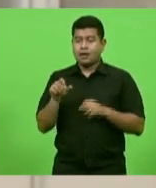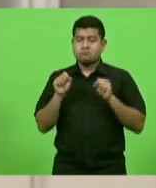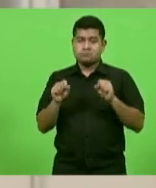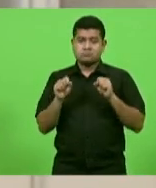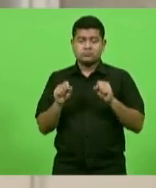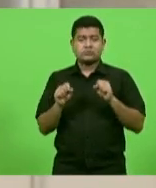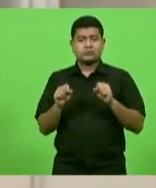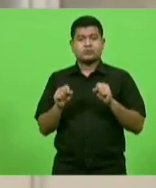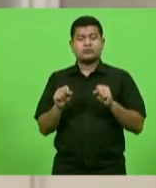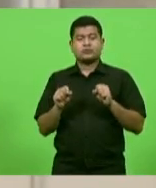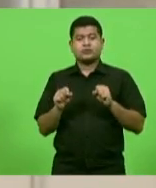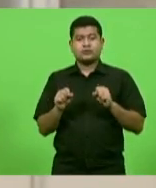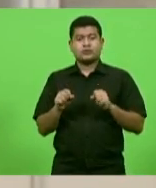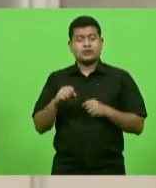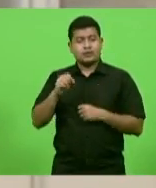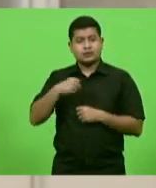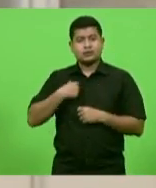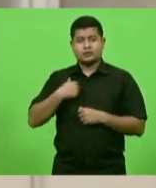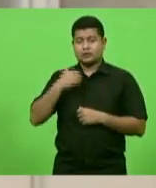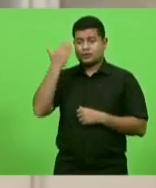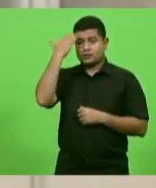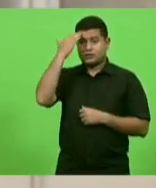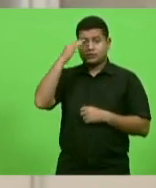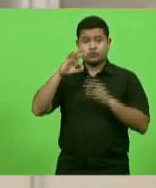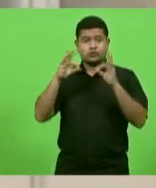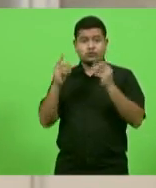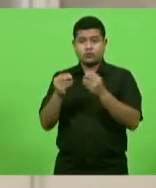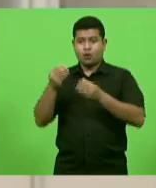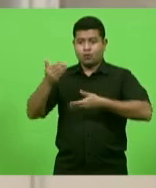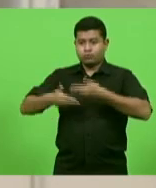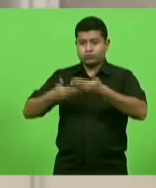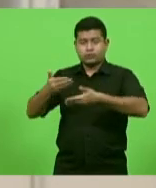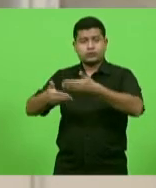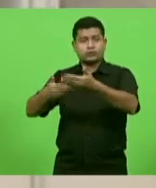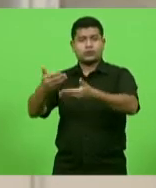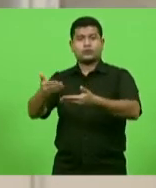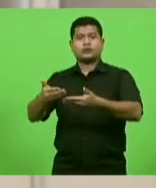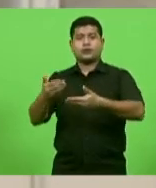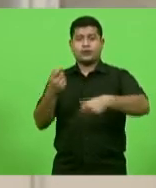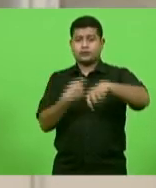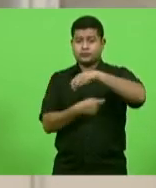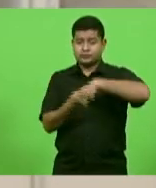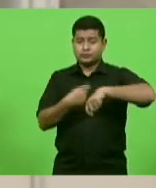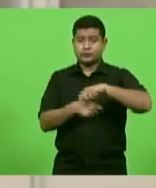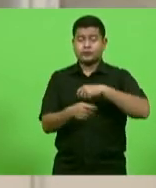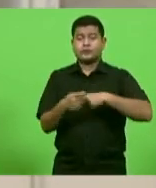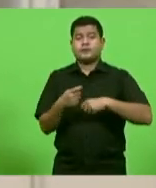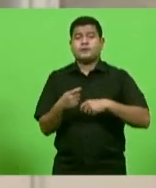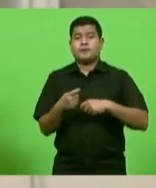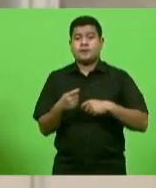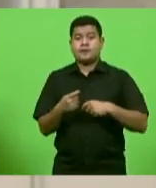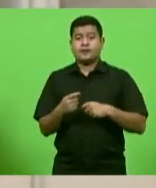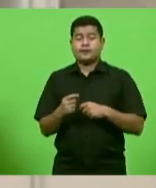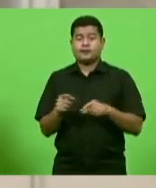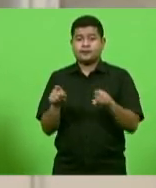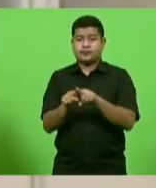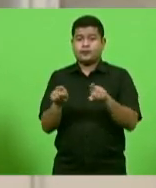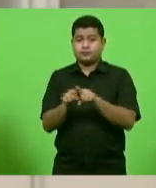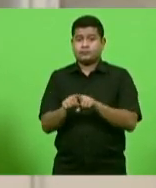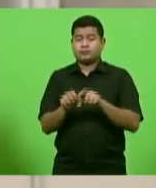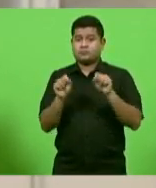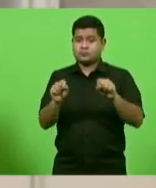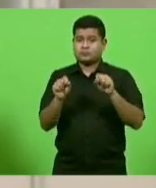poderia ter tomado ciência de todos os termos do processo administrativo e